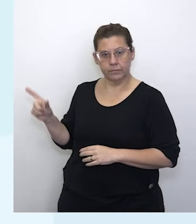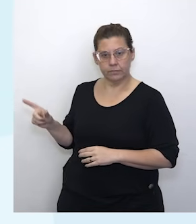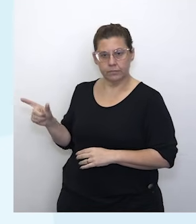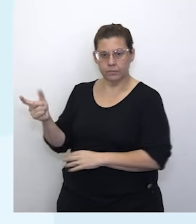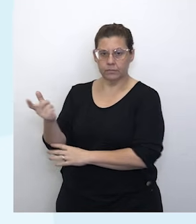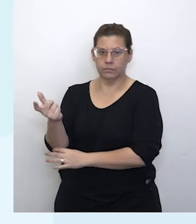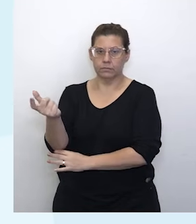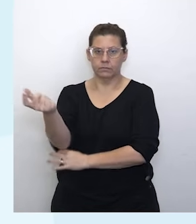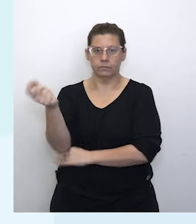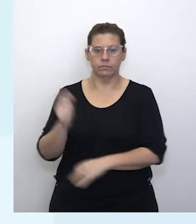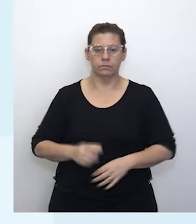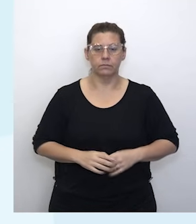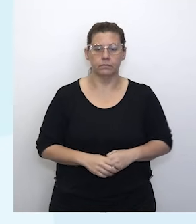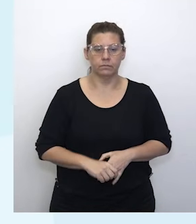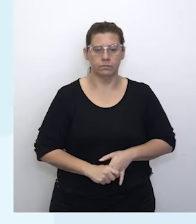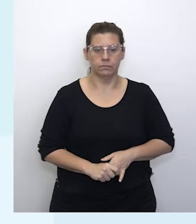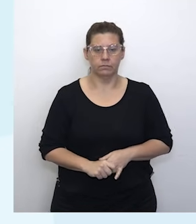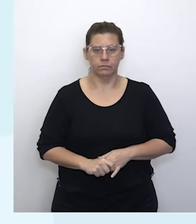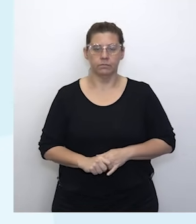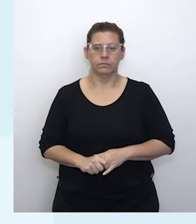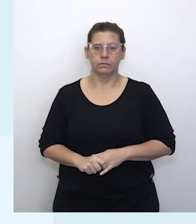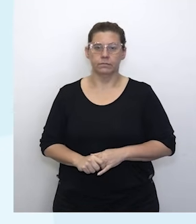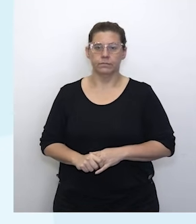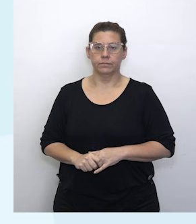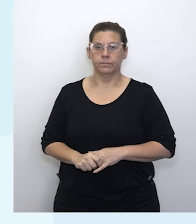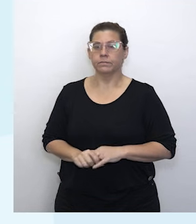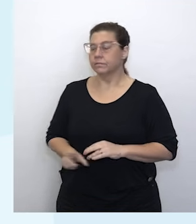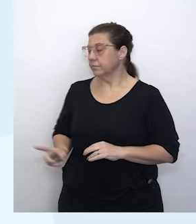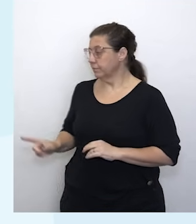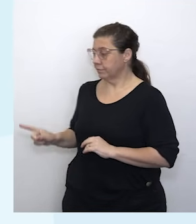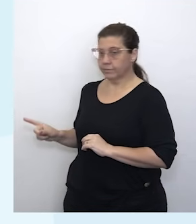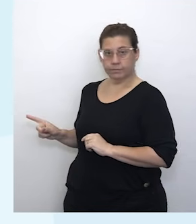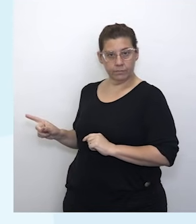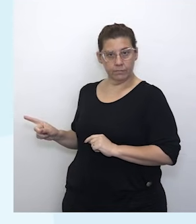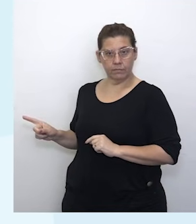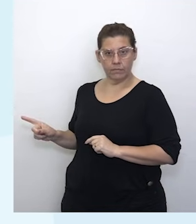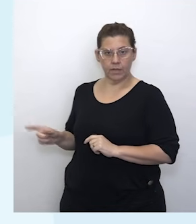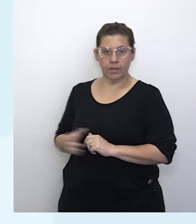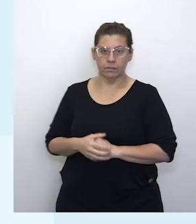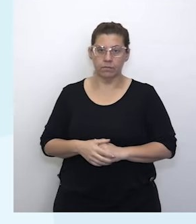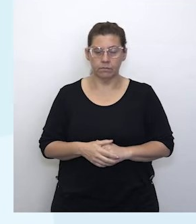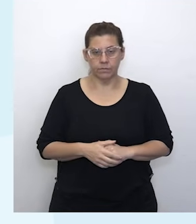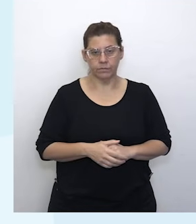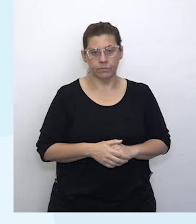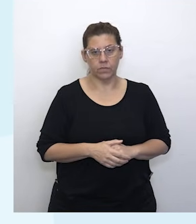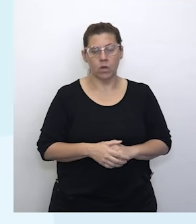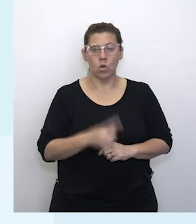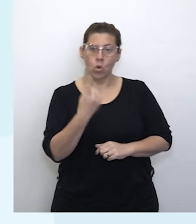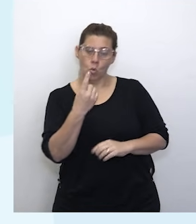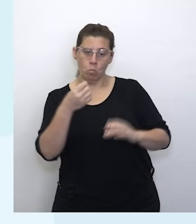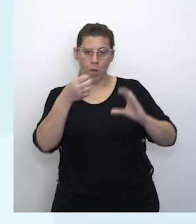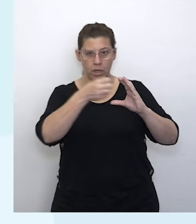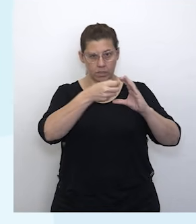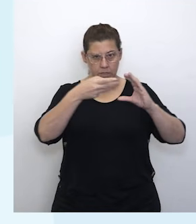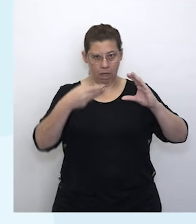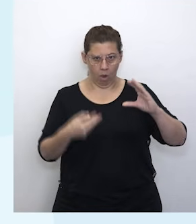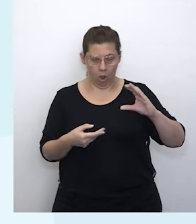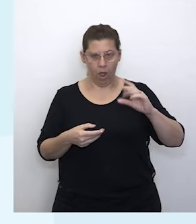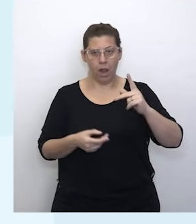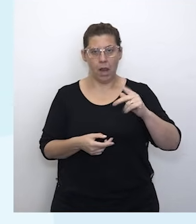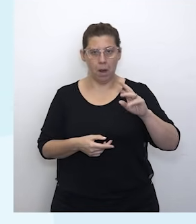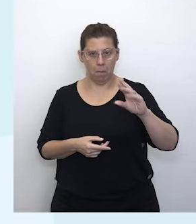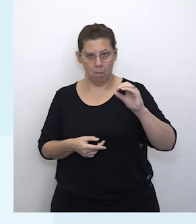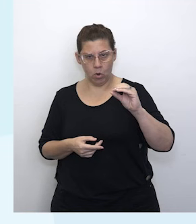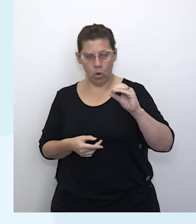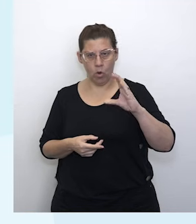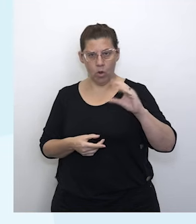chamar de bipartição ou cisciparidade, tá bom? Então, basicamente, uma célula que é procarionte, você tem que lembrar